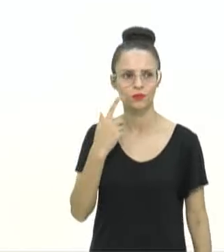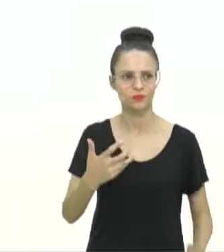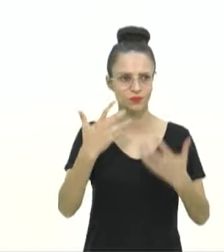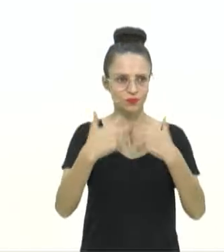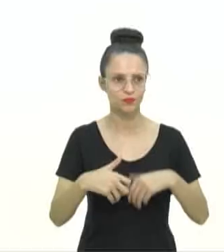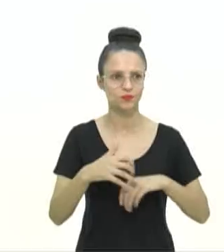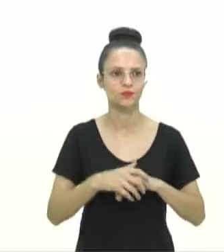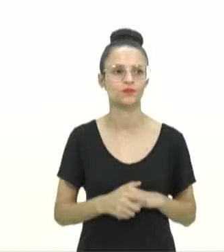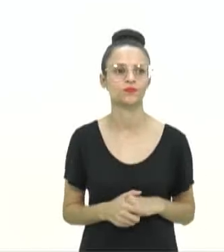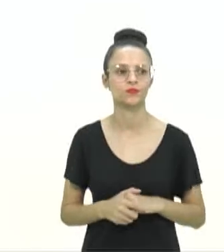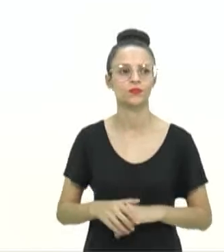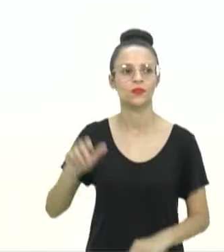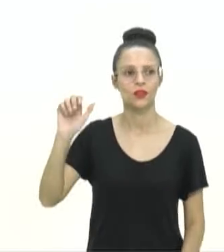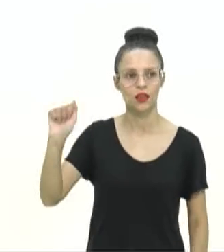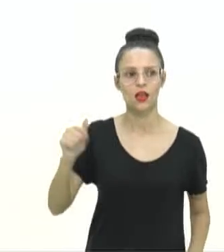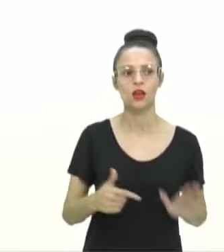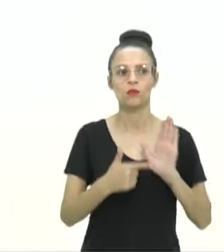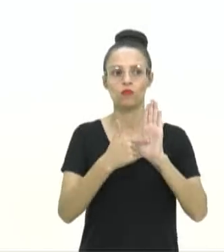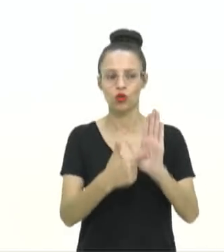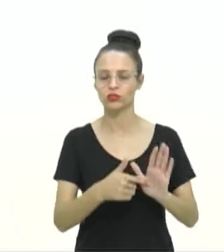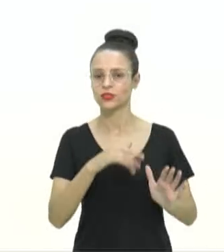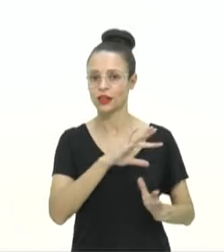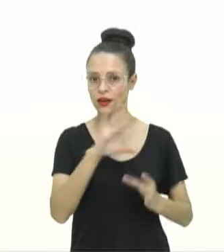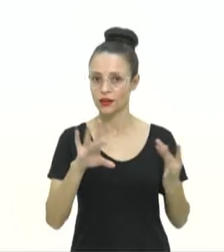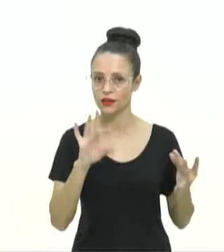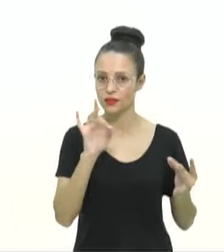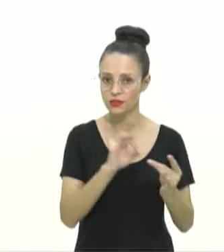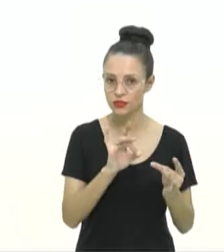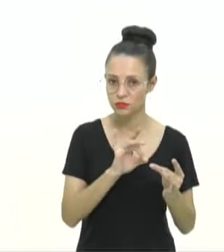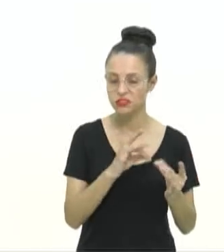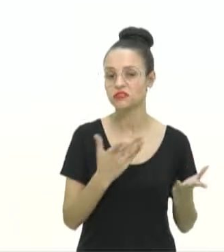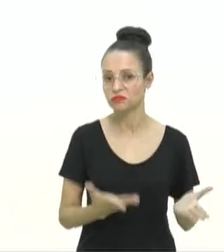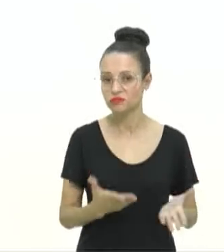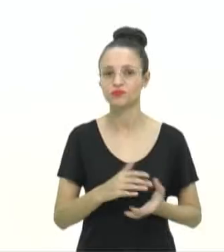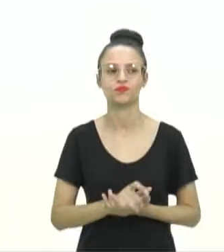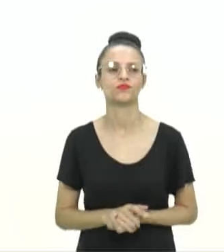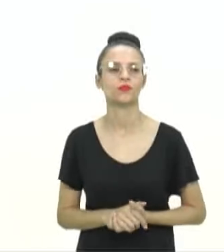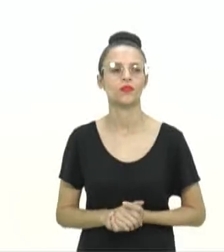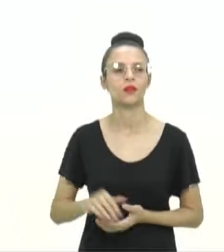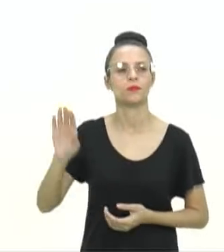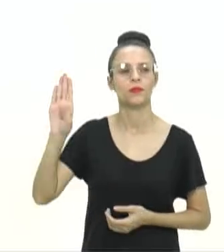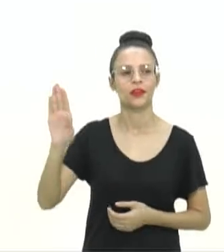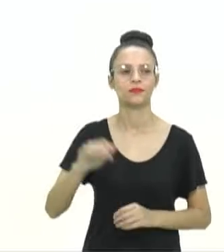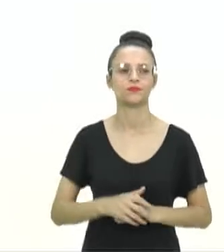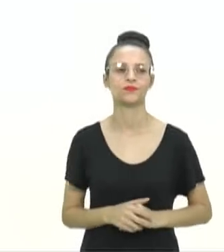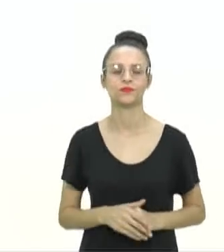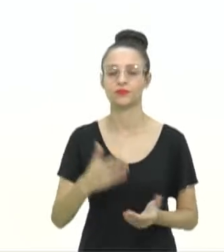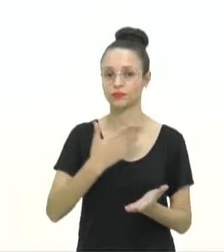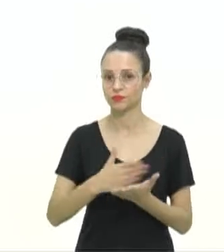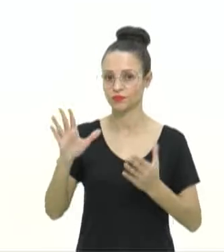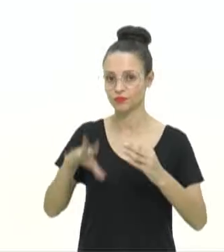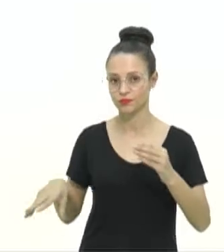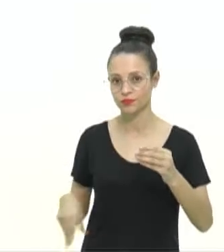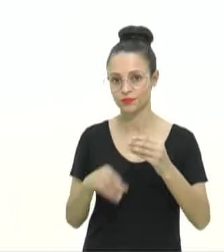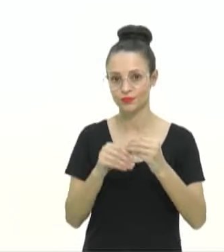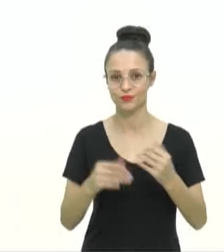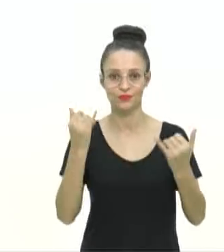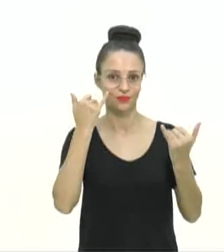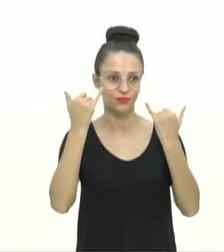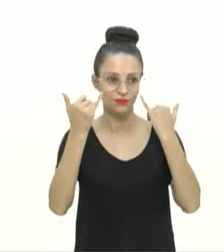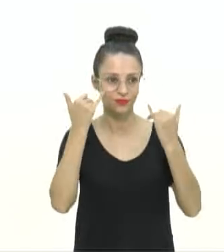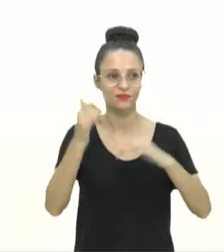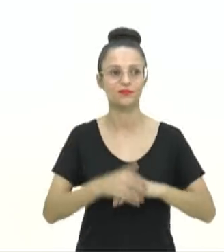pensar. Letra A, mostrar uma restrição ou especificação. Letra B, introduzir um acréscimo de